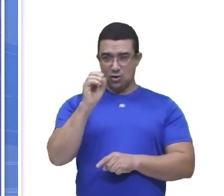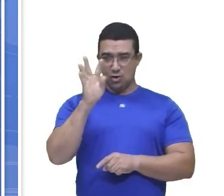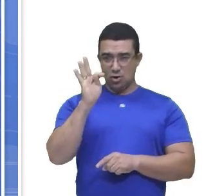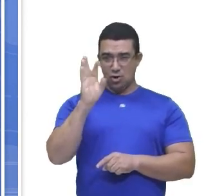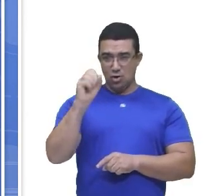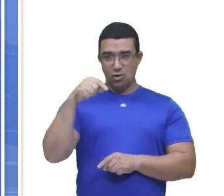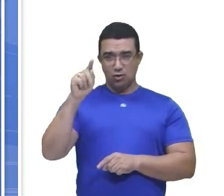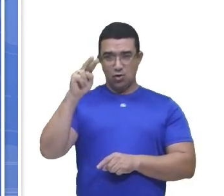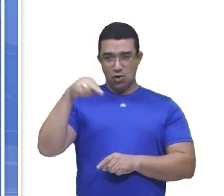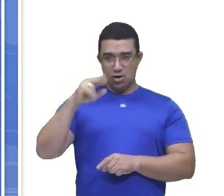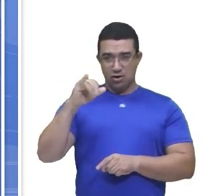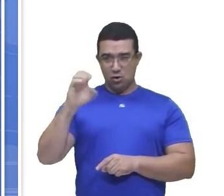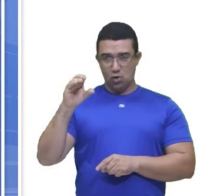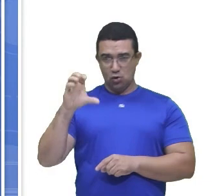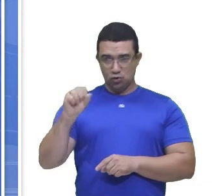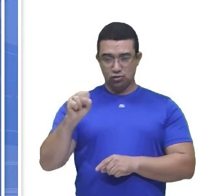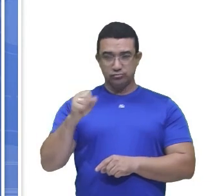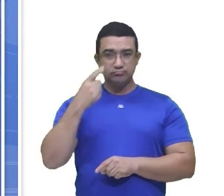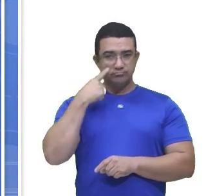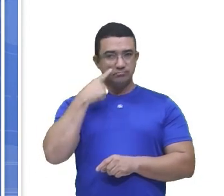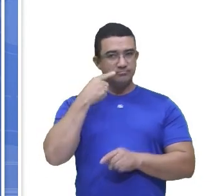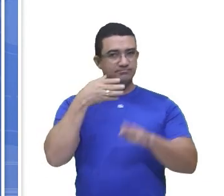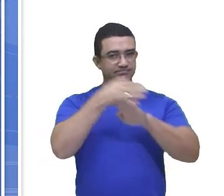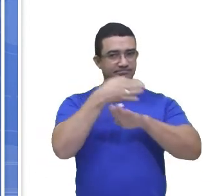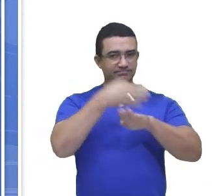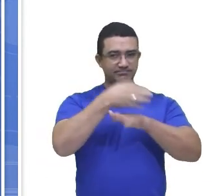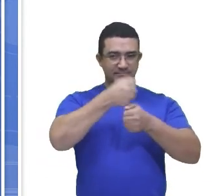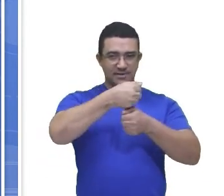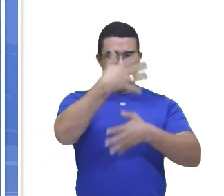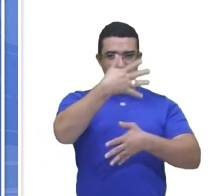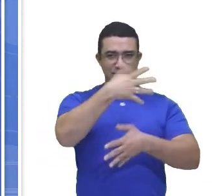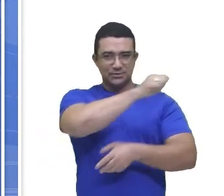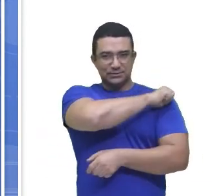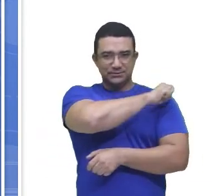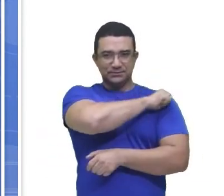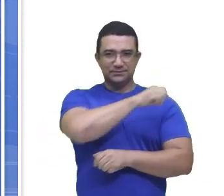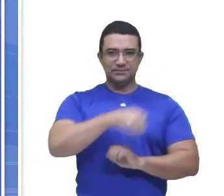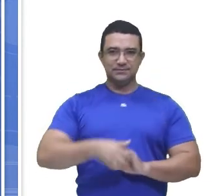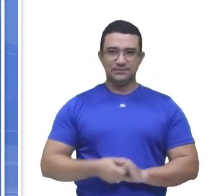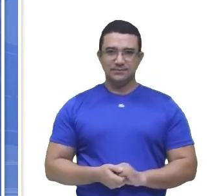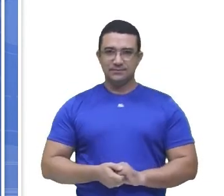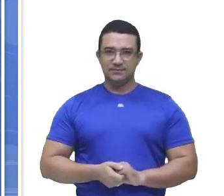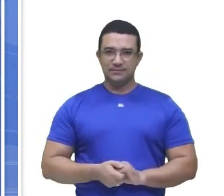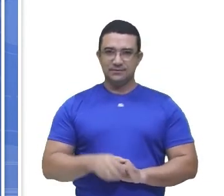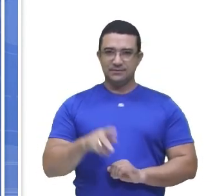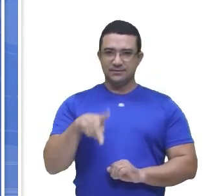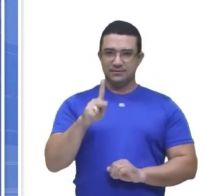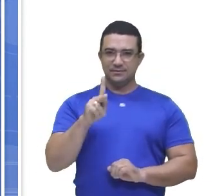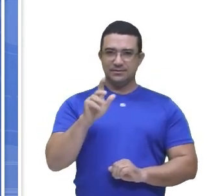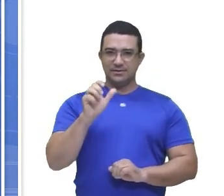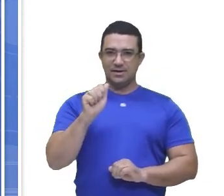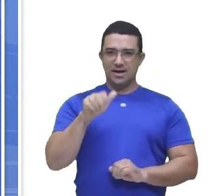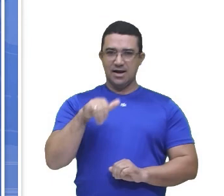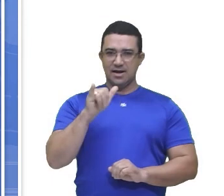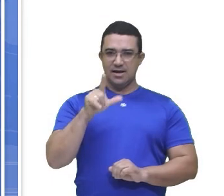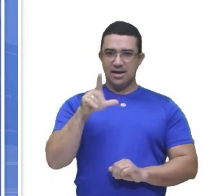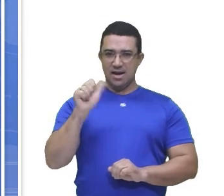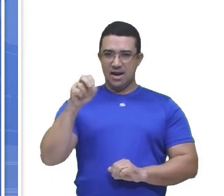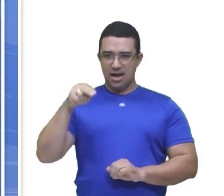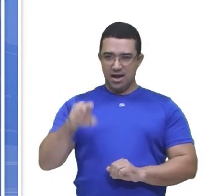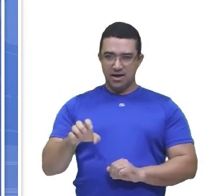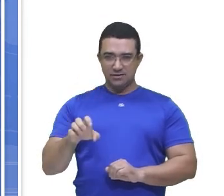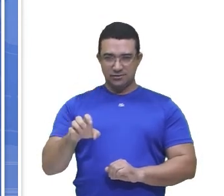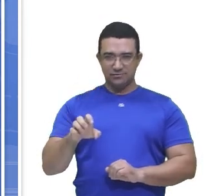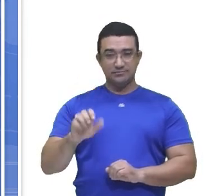heterotônicas. Vamos lá aqui ao chat, vamos lá. Participação dos alunos. Nós temos aí a Kaila, olha aí, Sebastiana Braga, abração